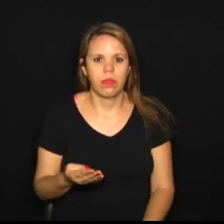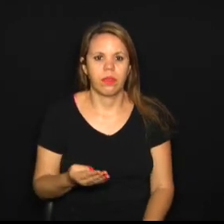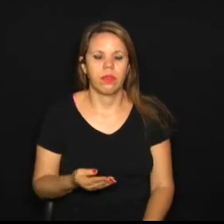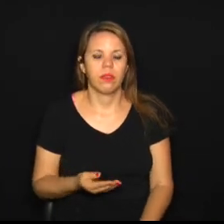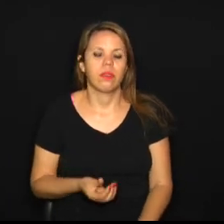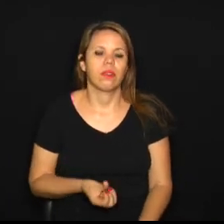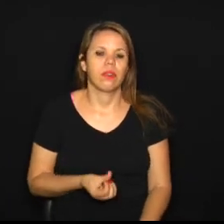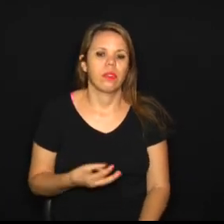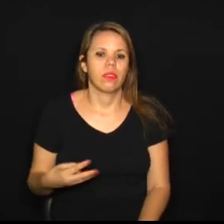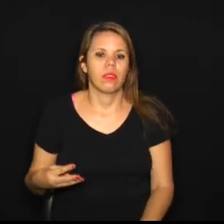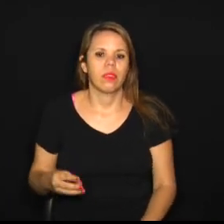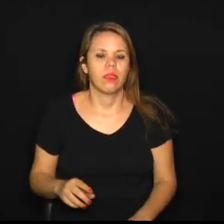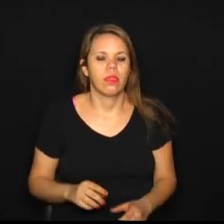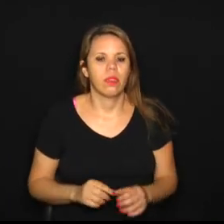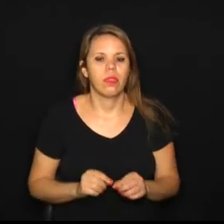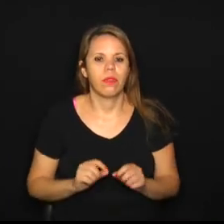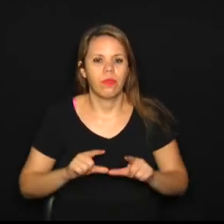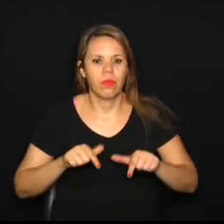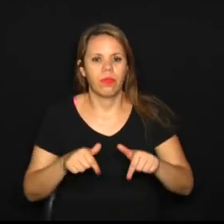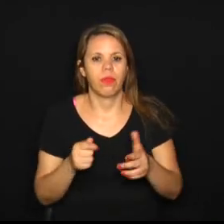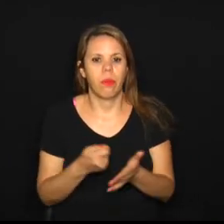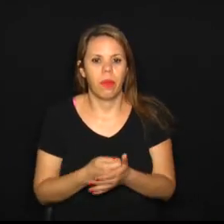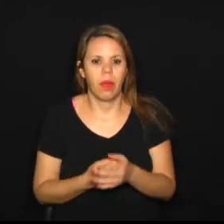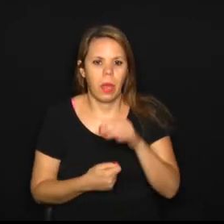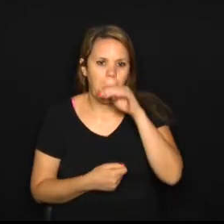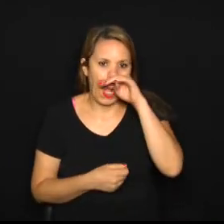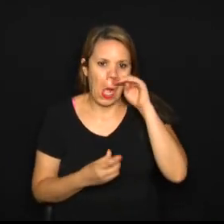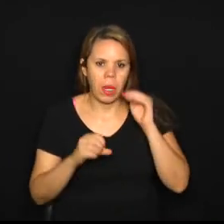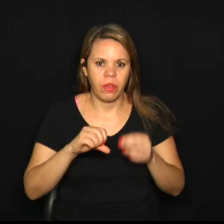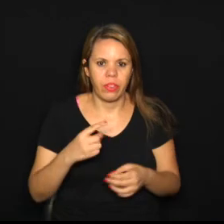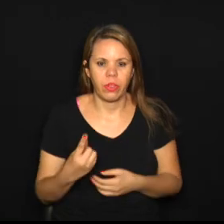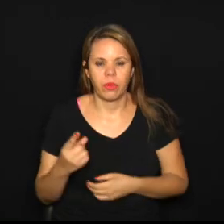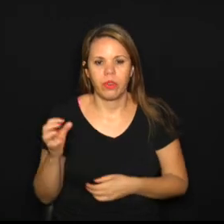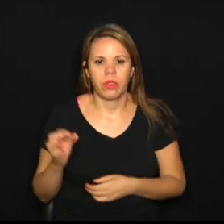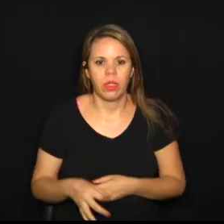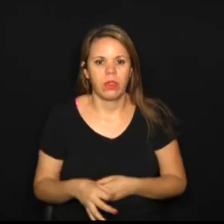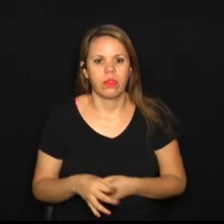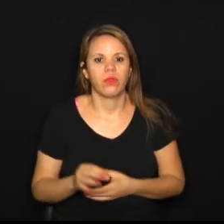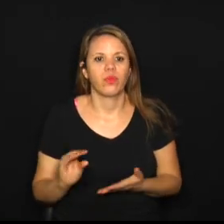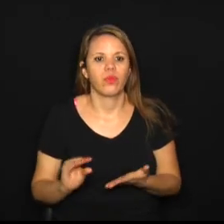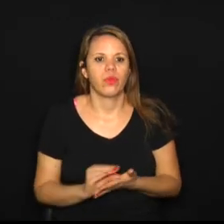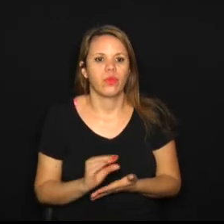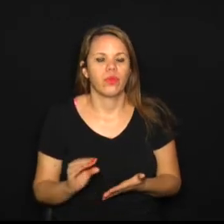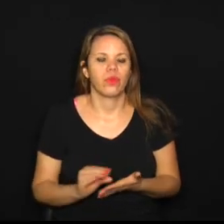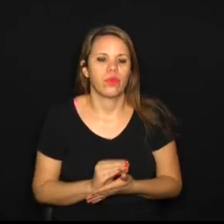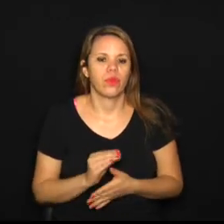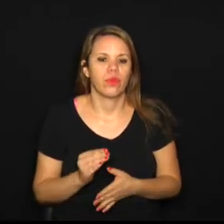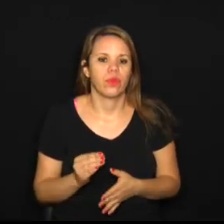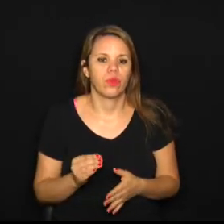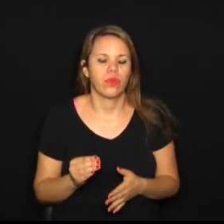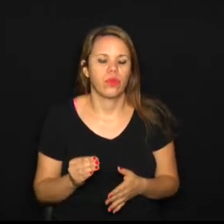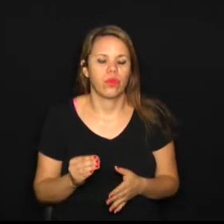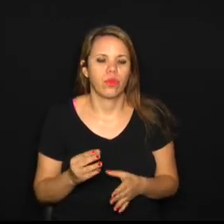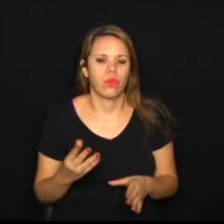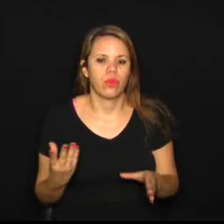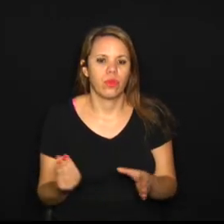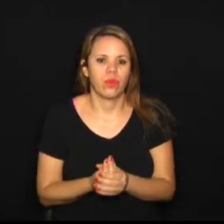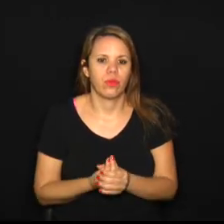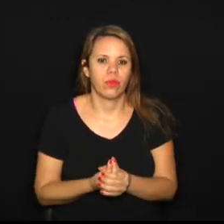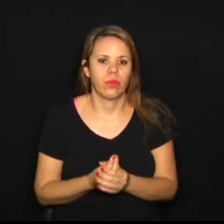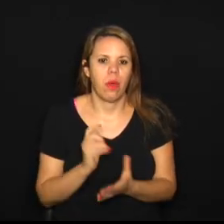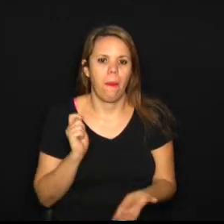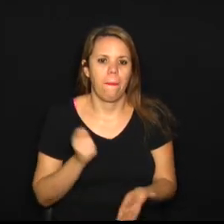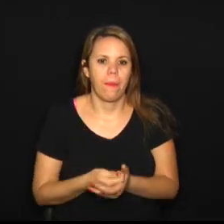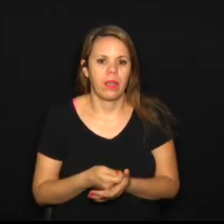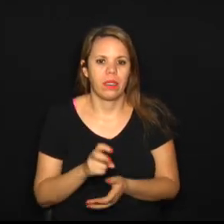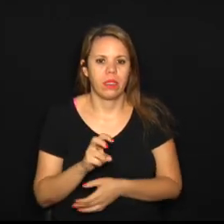2019 5.525 milhões, dá 91,1% do orçamento atualizado, e foram liquidados